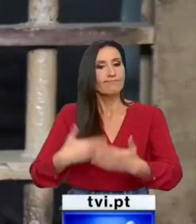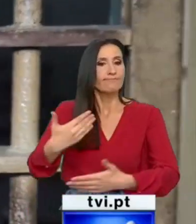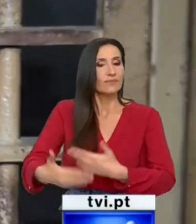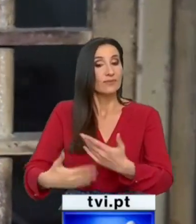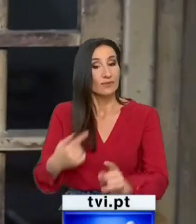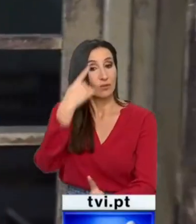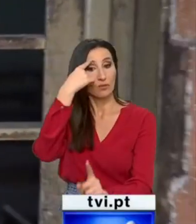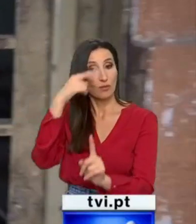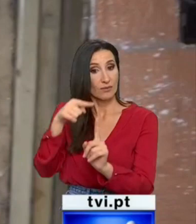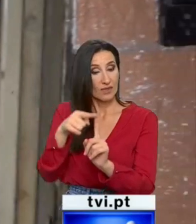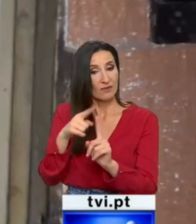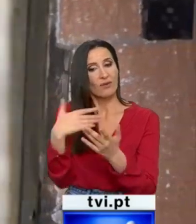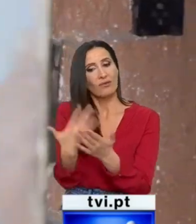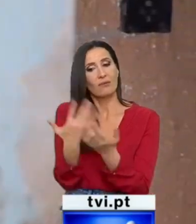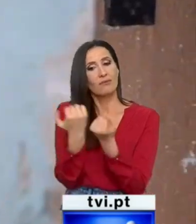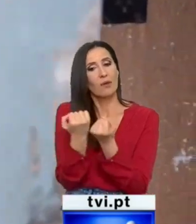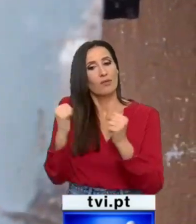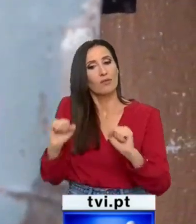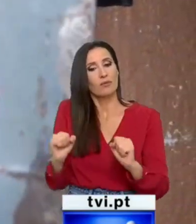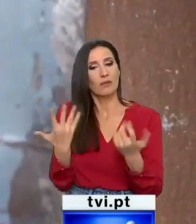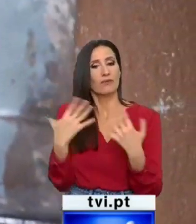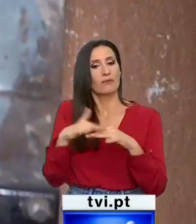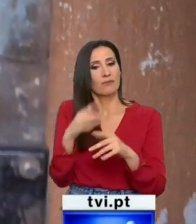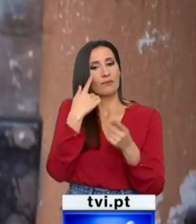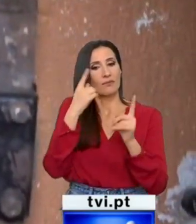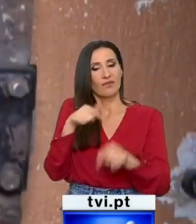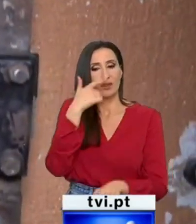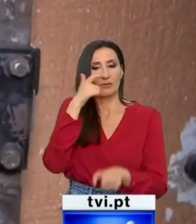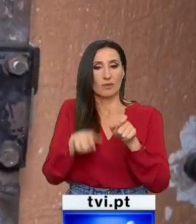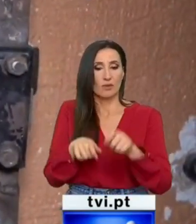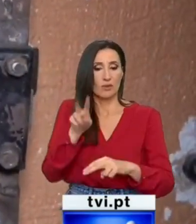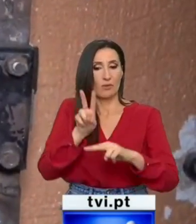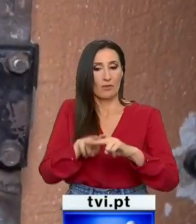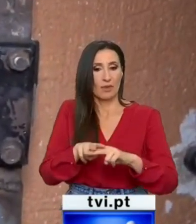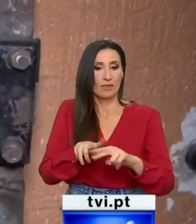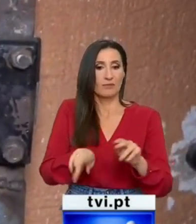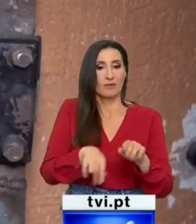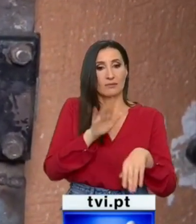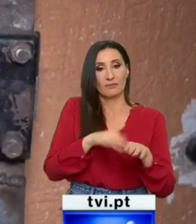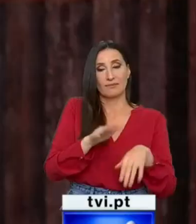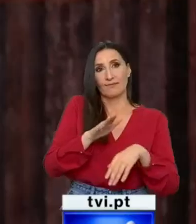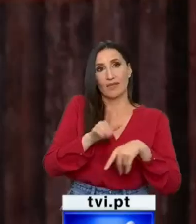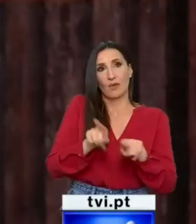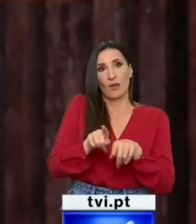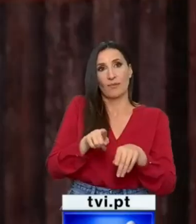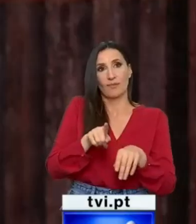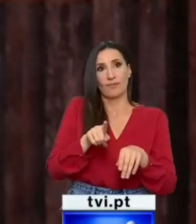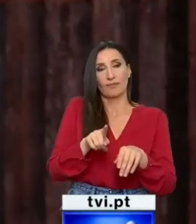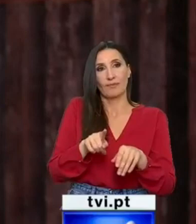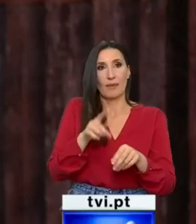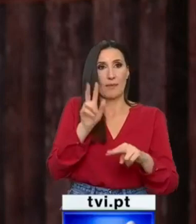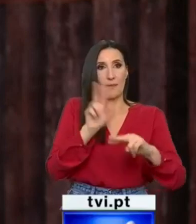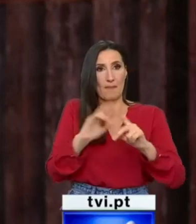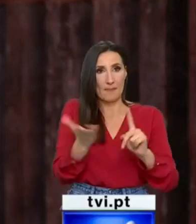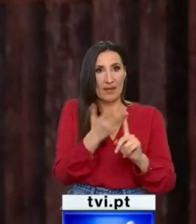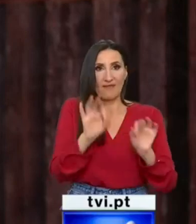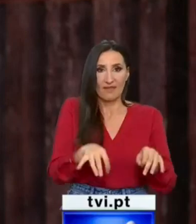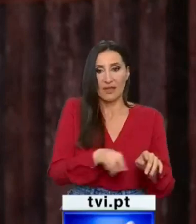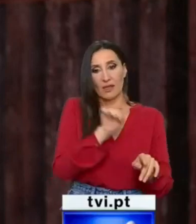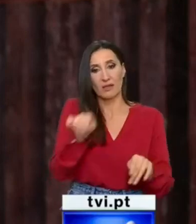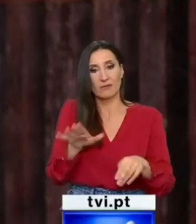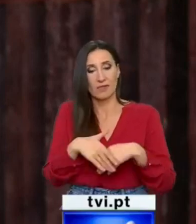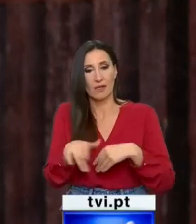O objetivo, autonomizar e reintegrar quem sai da prisão. A este projeto nós